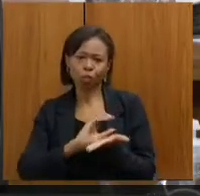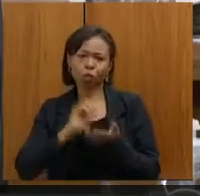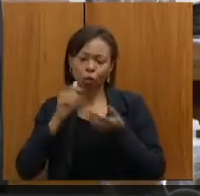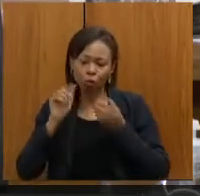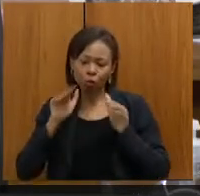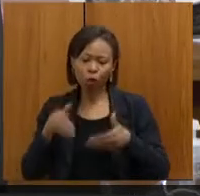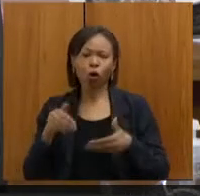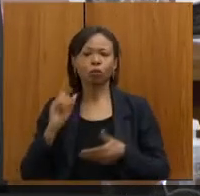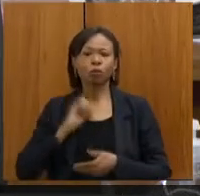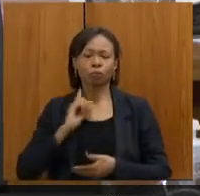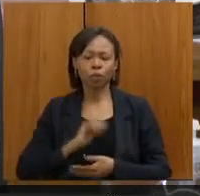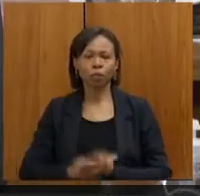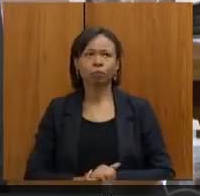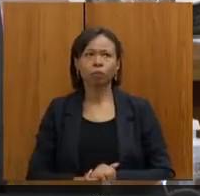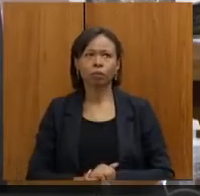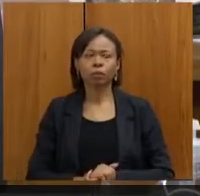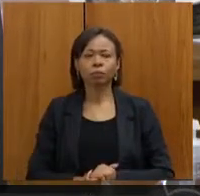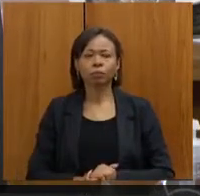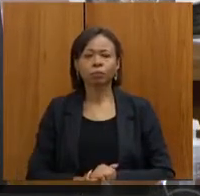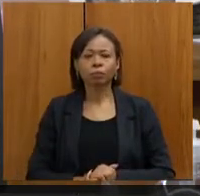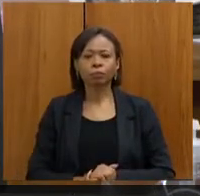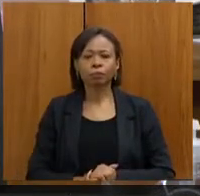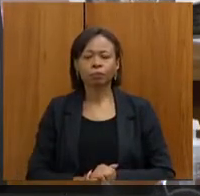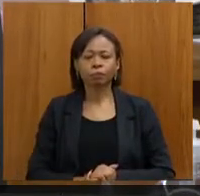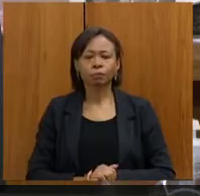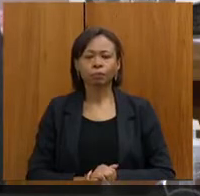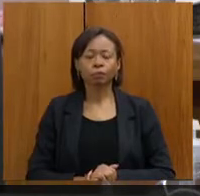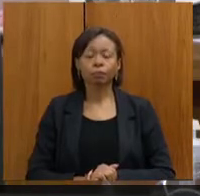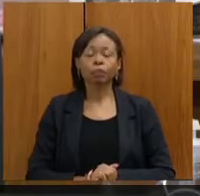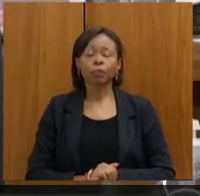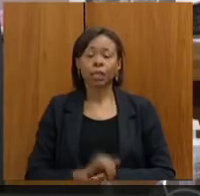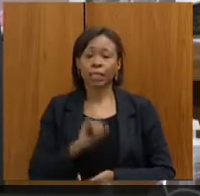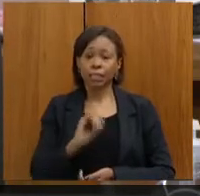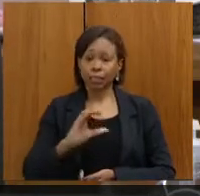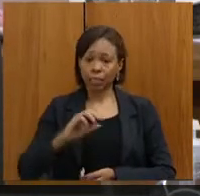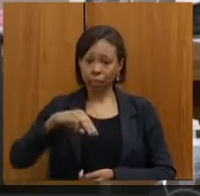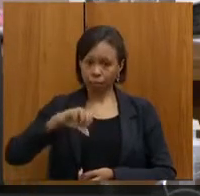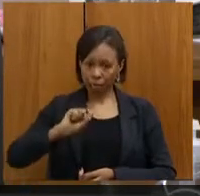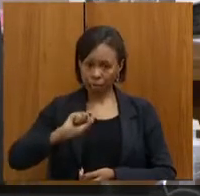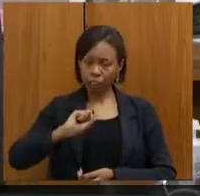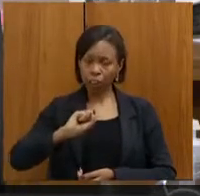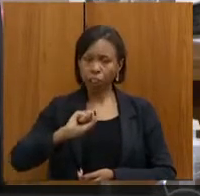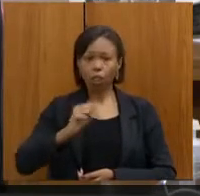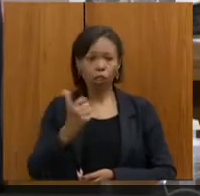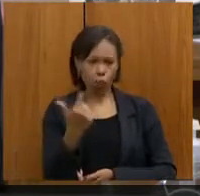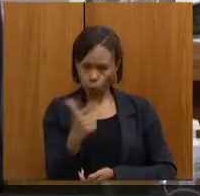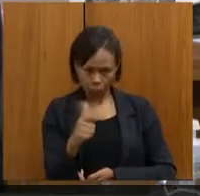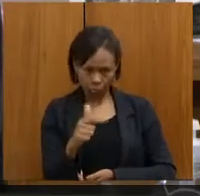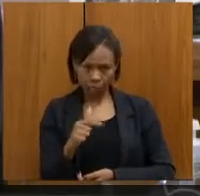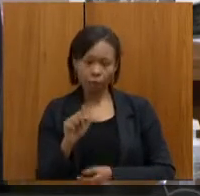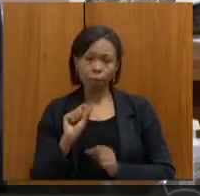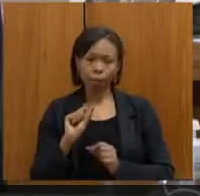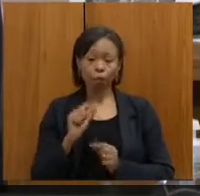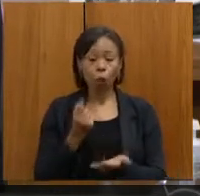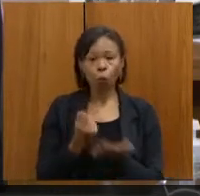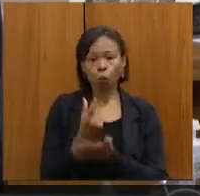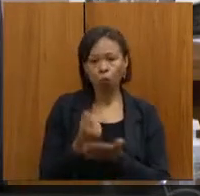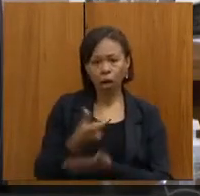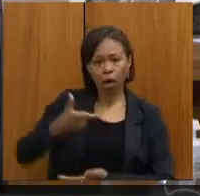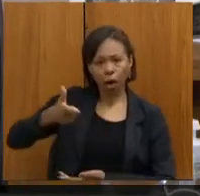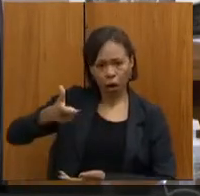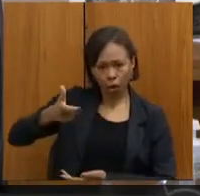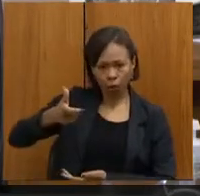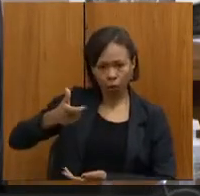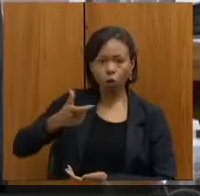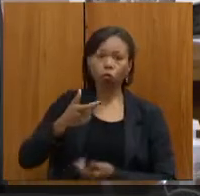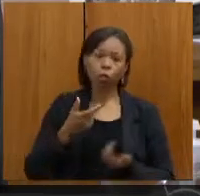a revisão a gente colocou a isenção de ICMS para armas de fogo estender os militares a gente vai fazer a